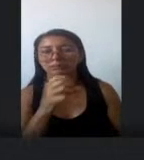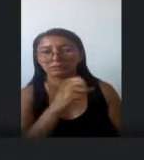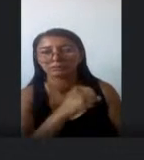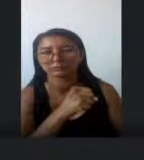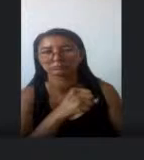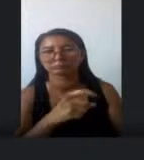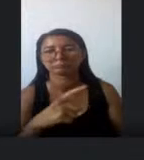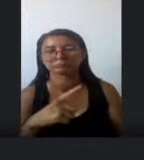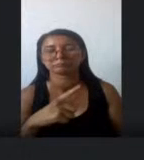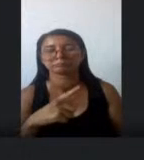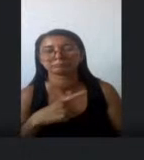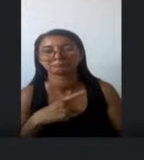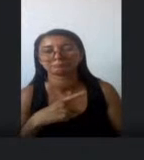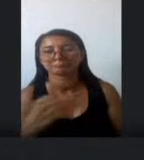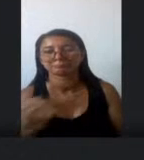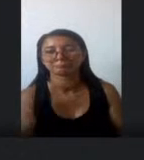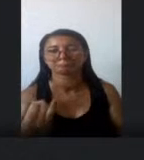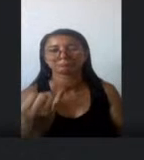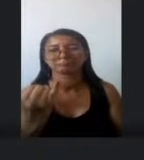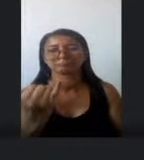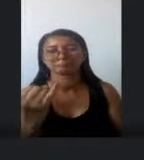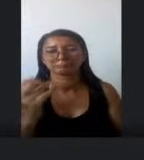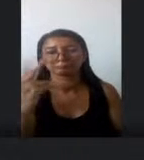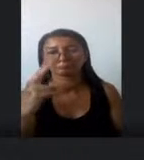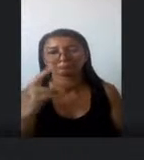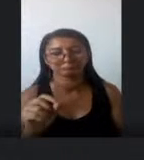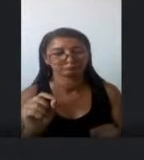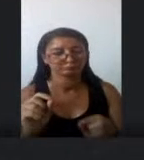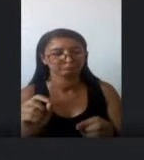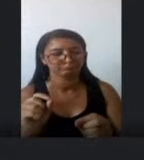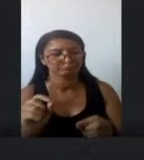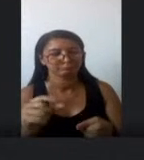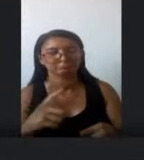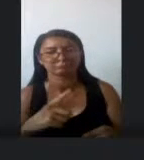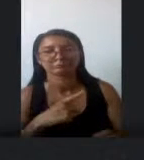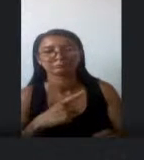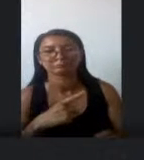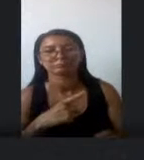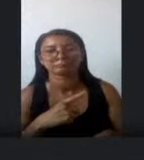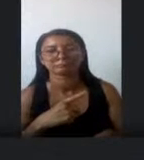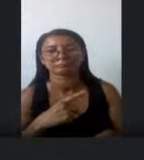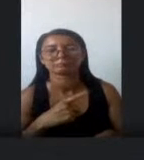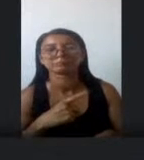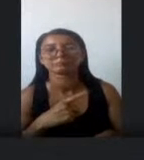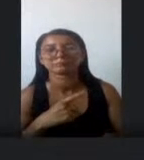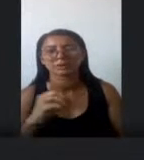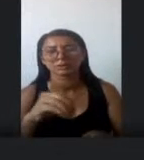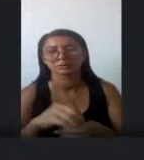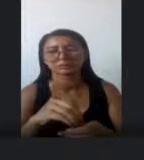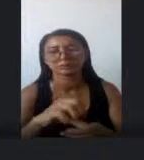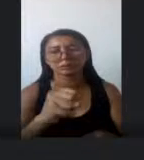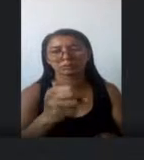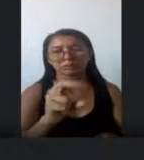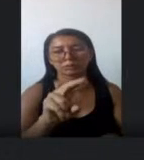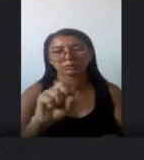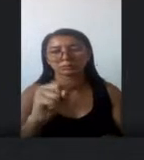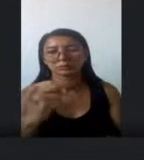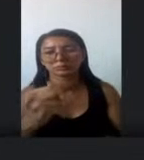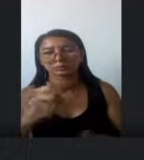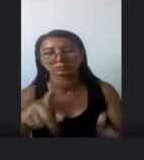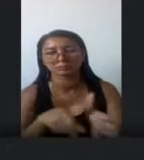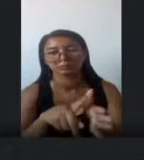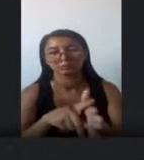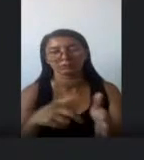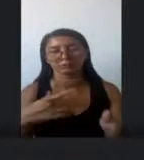ter citado, é importante lembrar que a gente tem aí alguns marcos dentro do SUS que são fundamentais para a gente reforçar em relação à saúde do homem, e eu vou